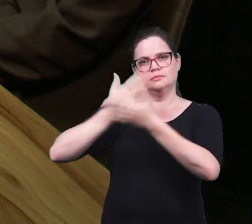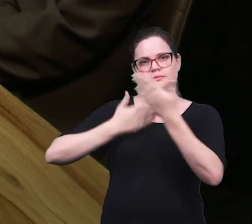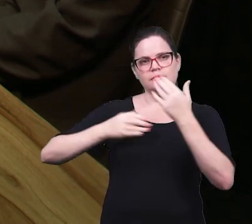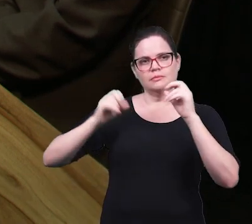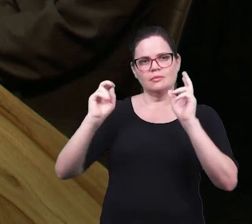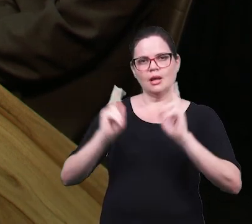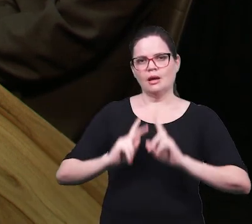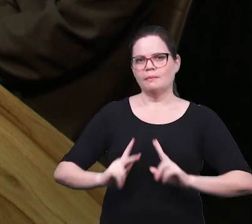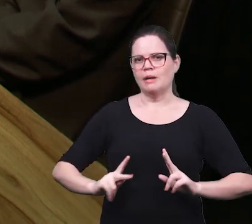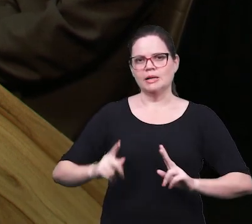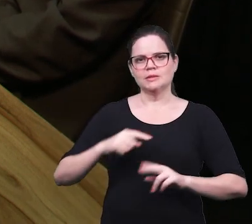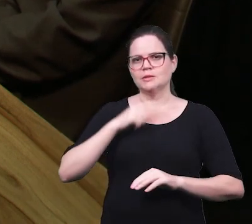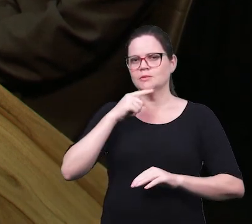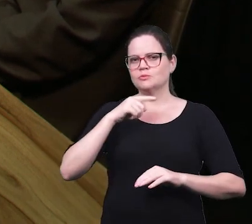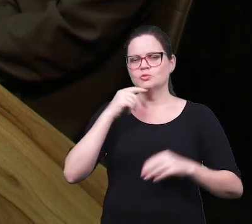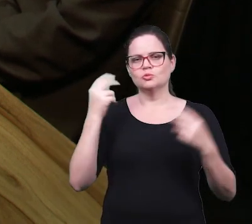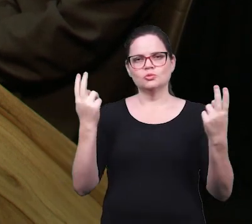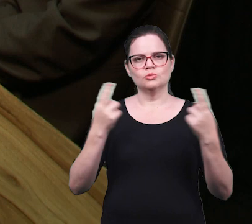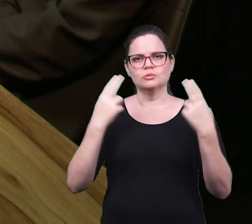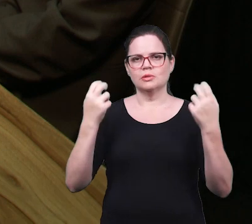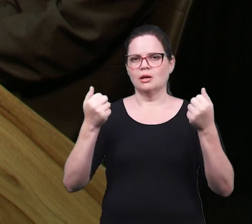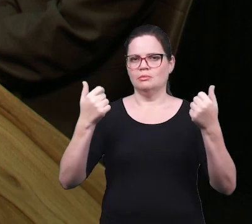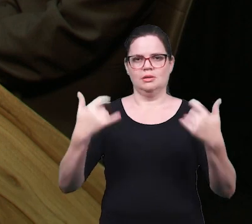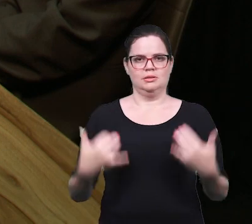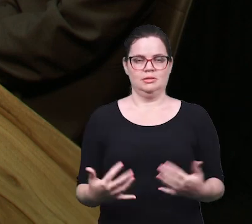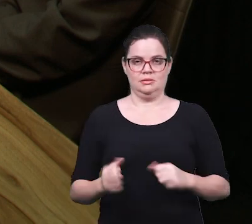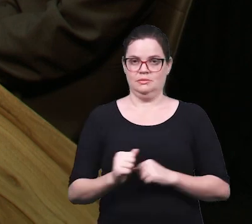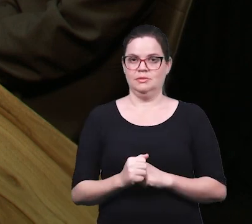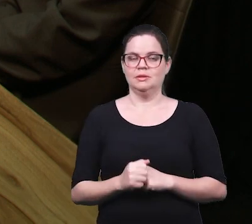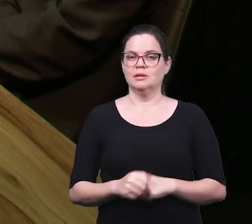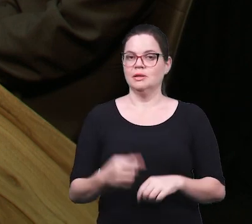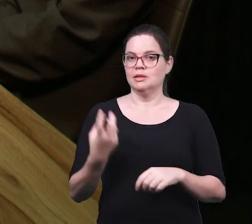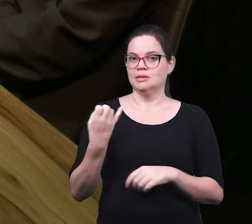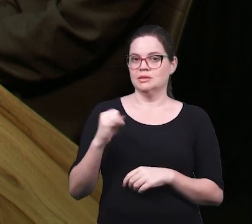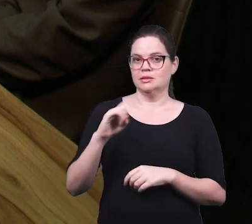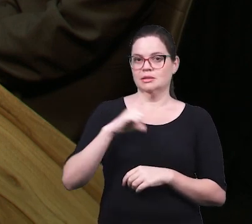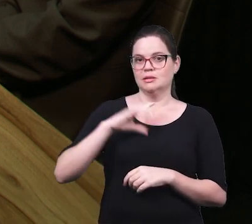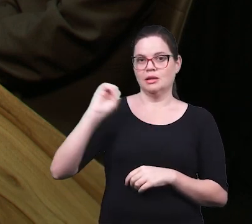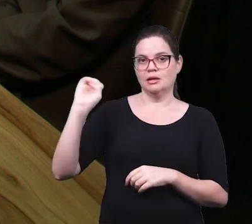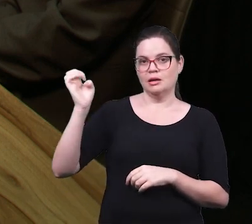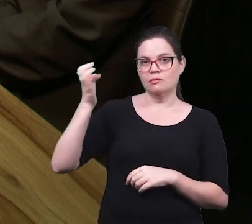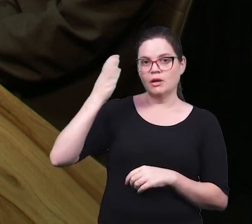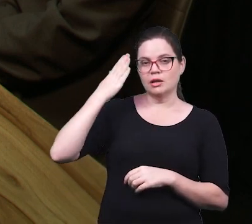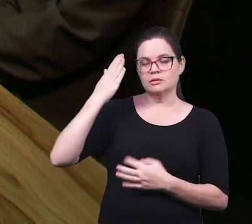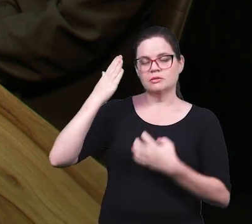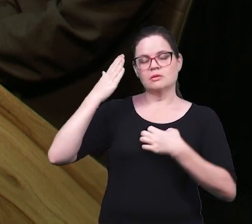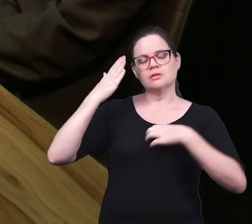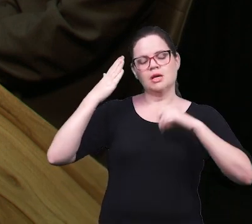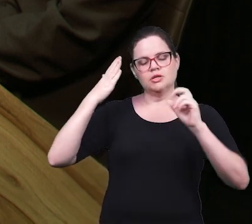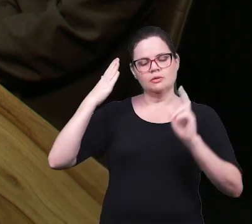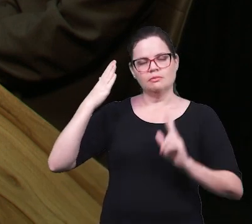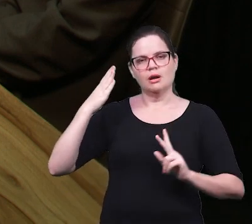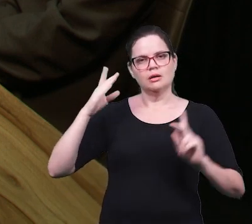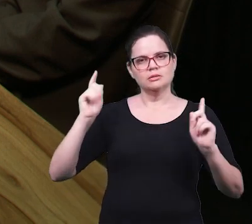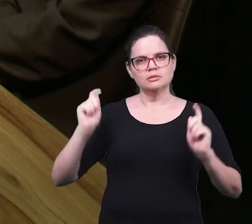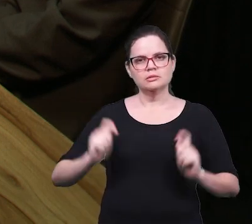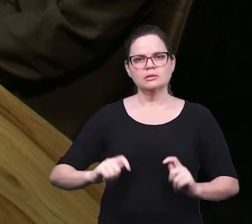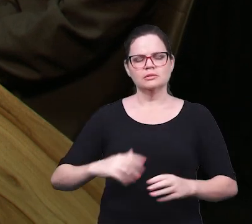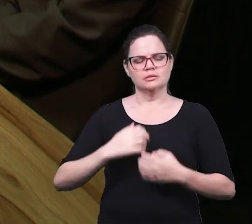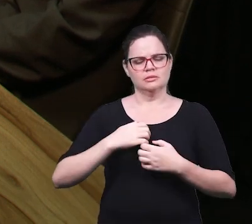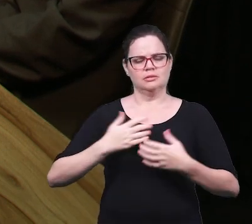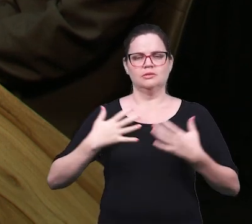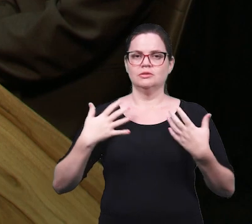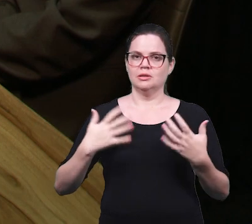traz consigo a paz que excede todo o entendimento, né? E onde há revelação, a paz. Onde há revelação,